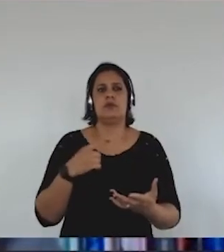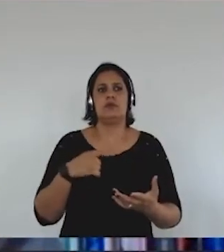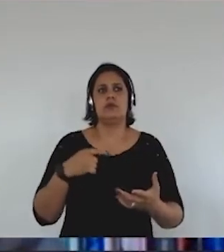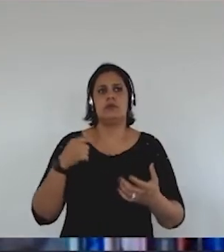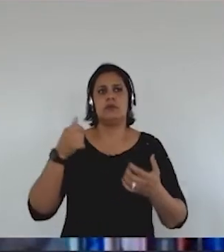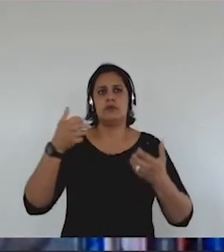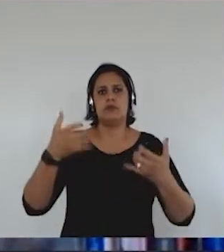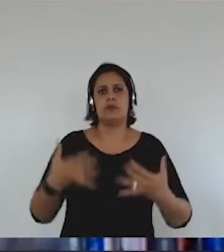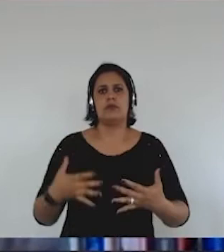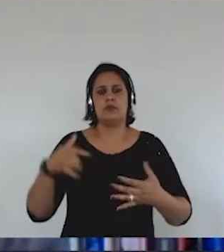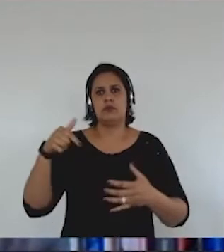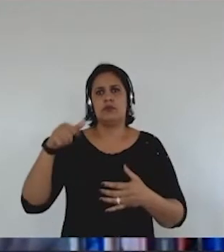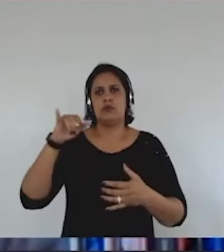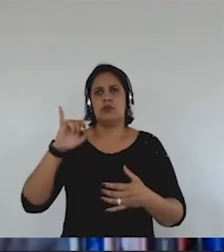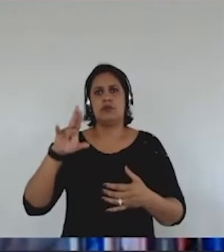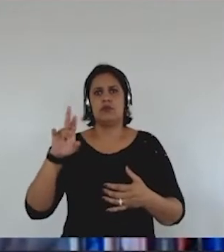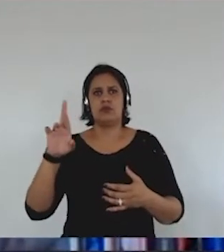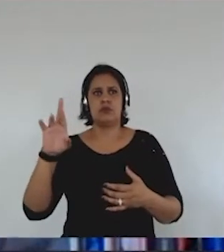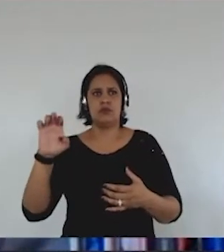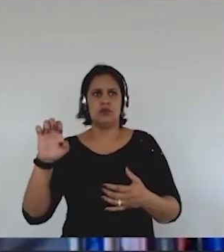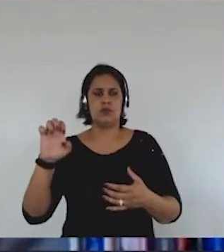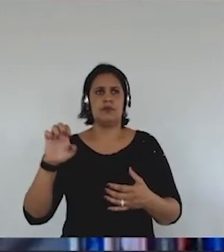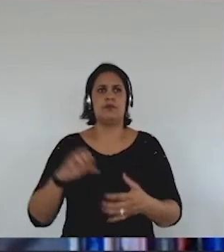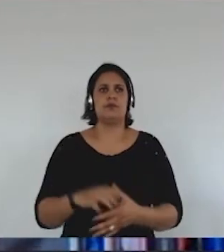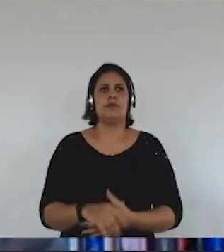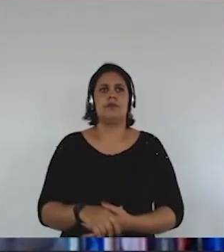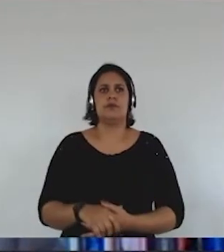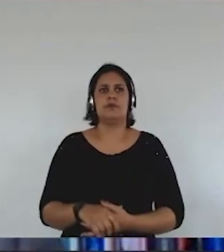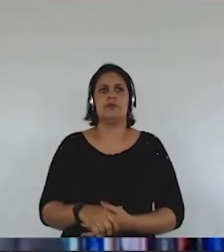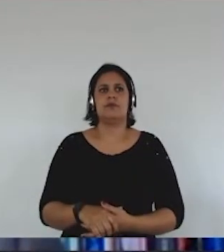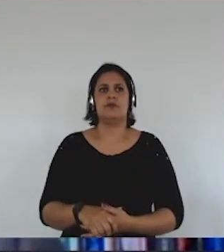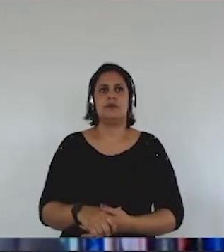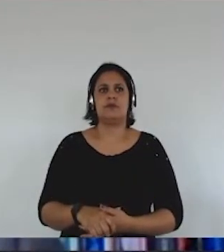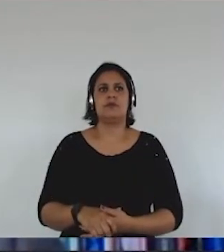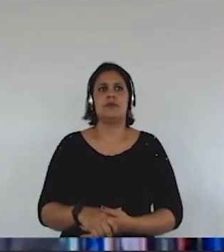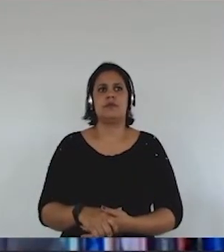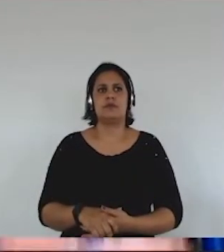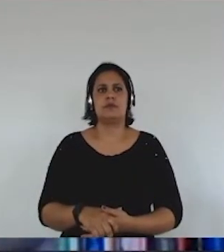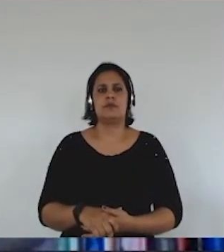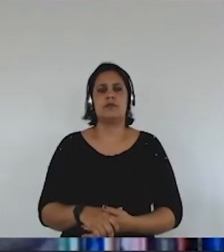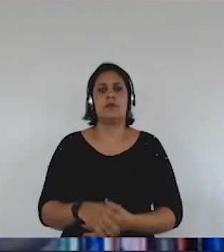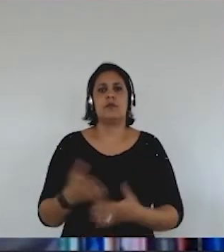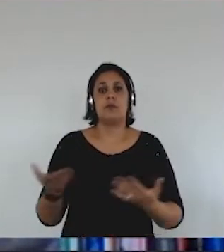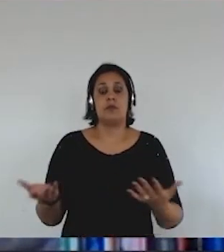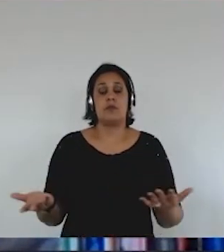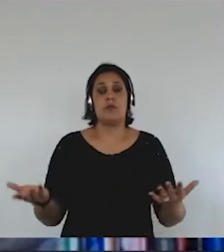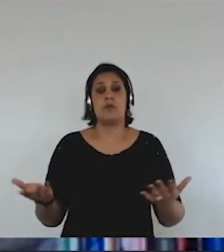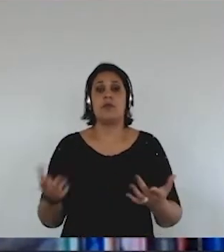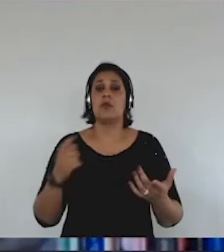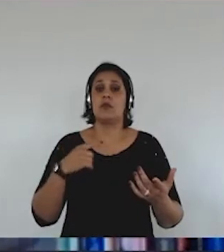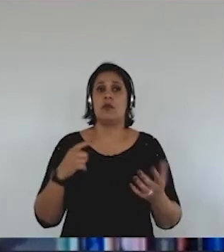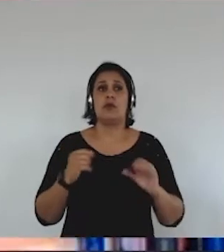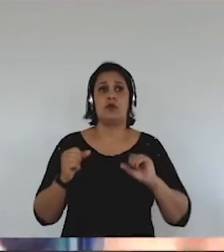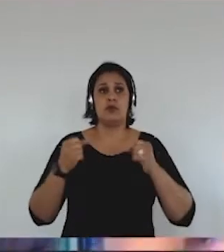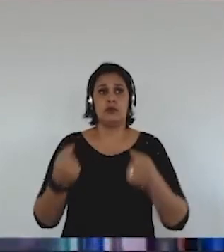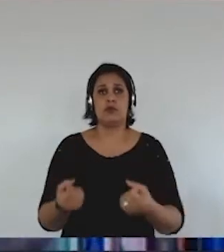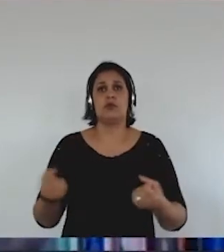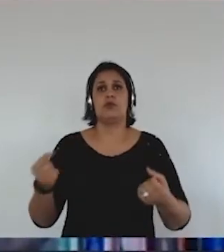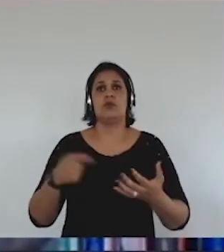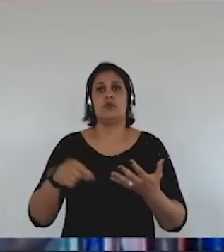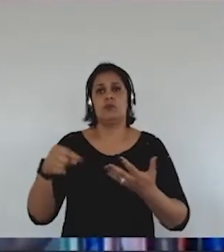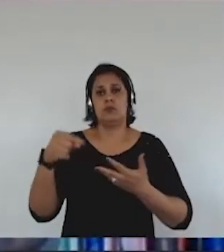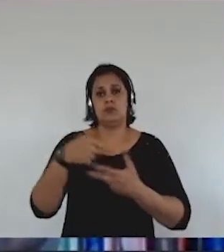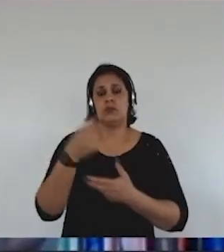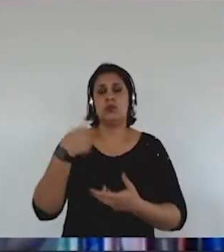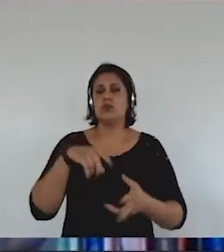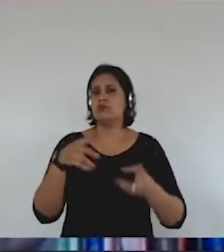assim como o IAB, que eu tenho a honra de presidir. Então, além desses esforços, o que nós verificamos